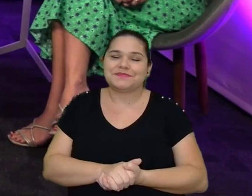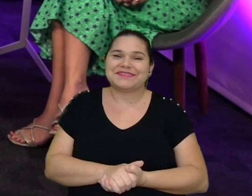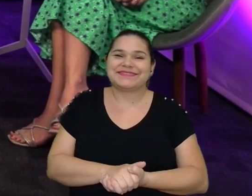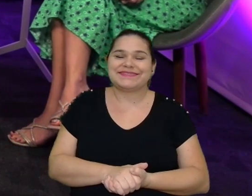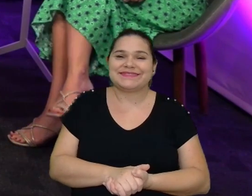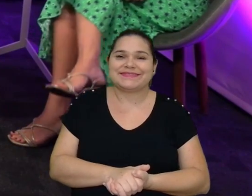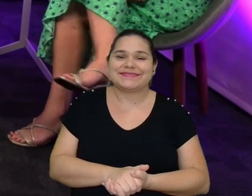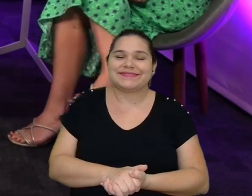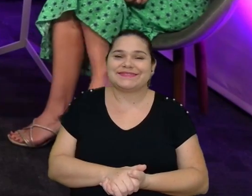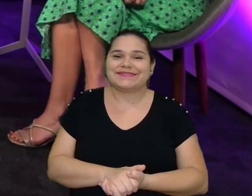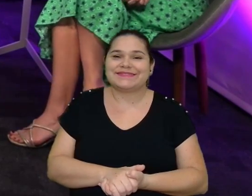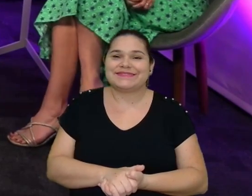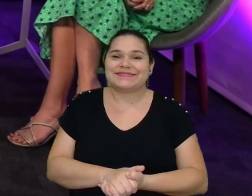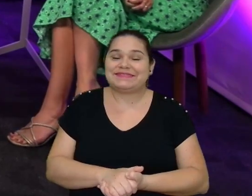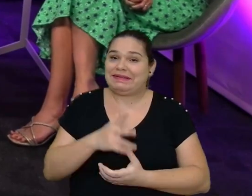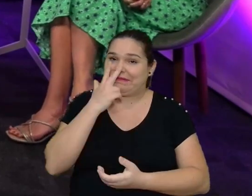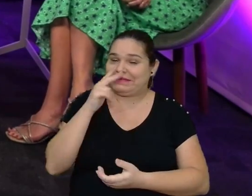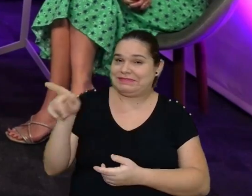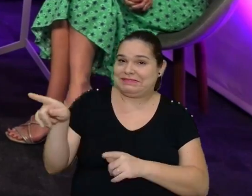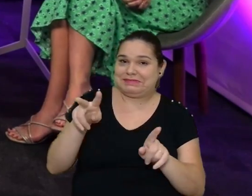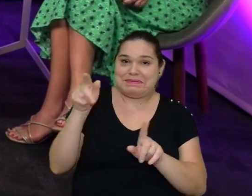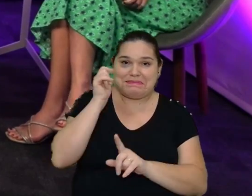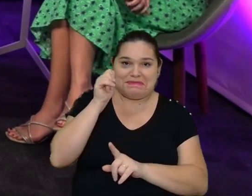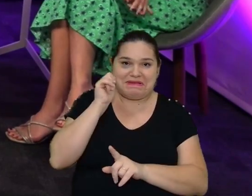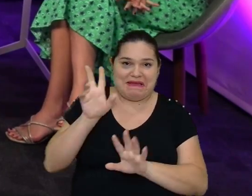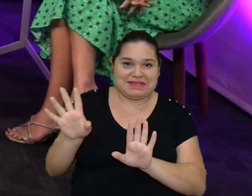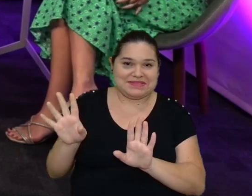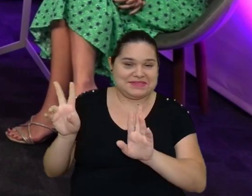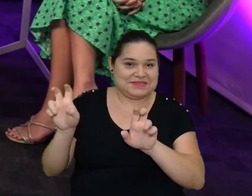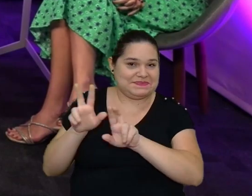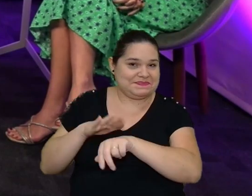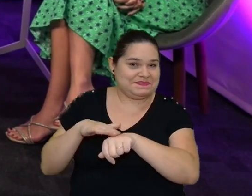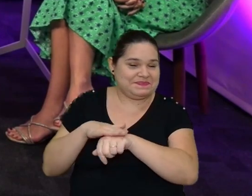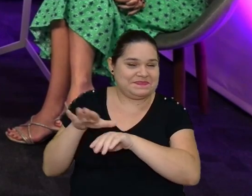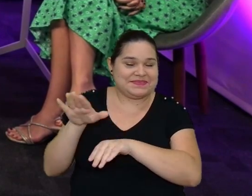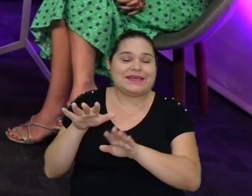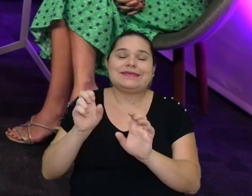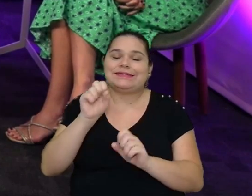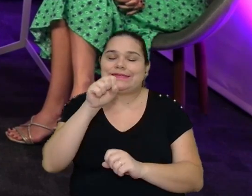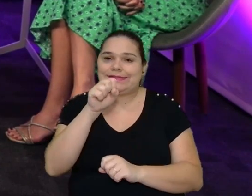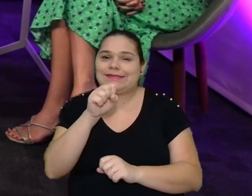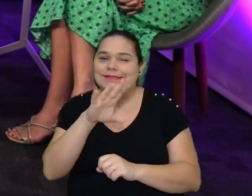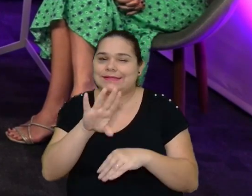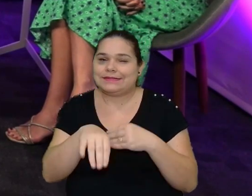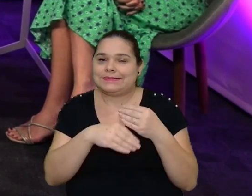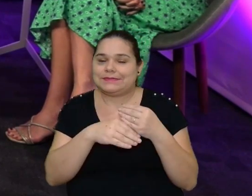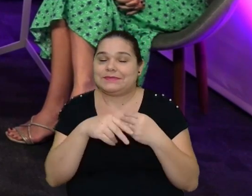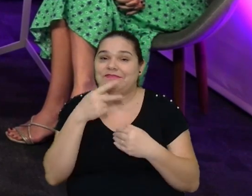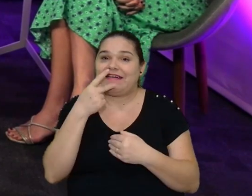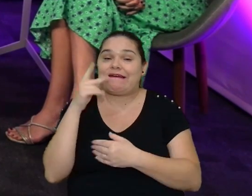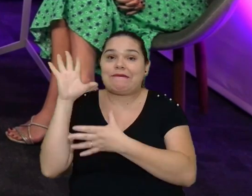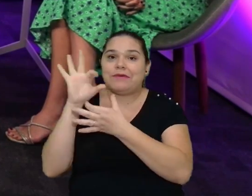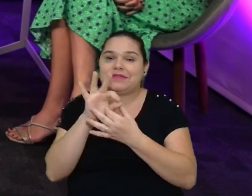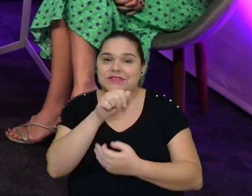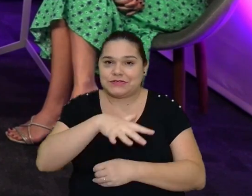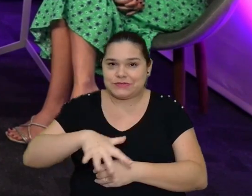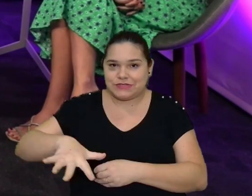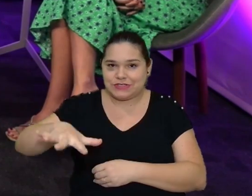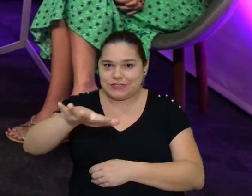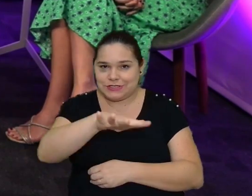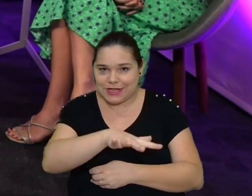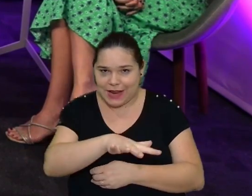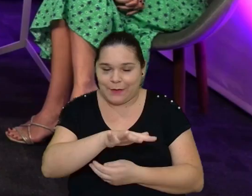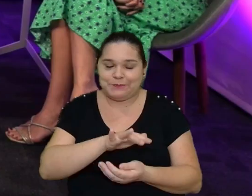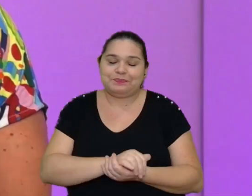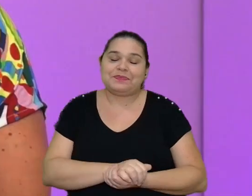Acho que deixa. Pode já ler, então pode. O assunto mais. Eu vou te trazer para o geral o que é, e aí eu passo a palavra também para a Maria,